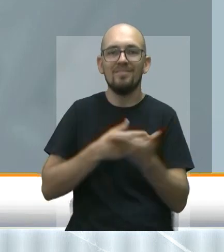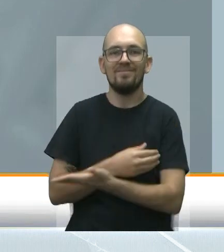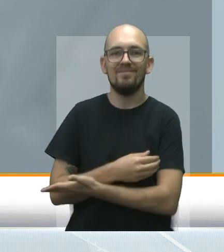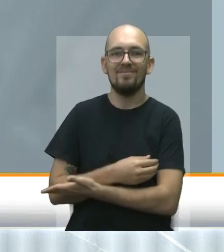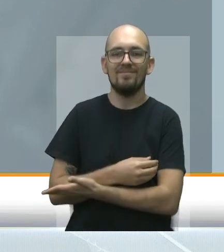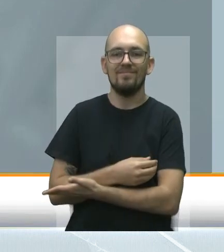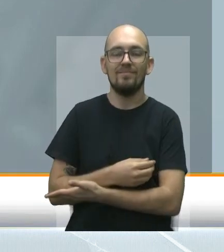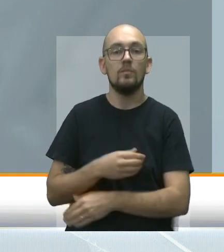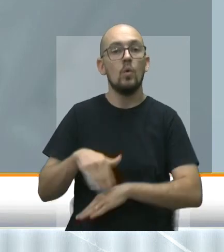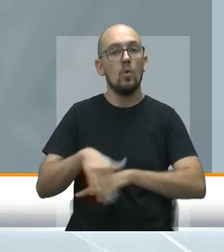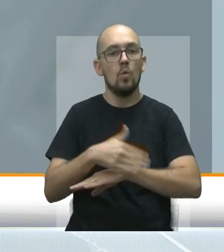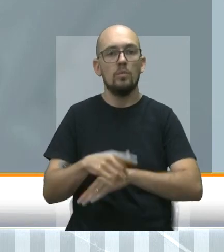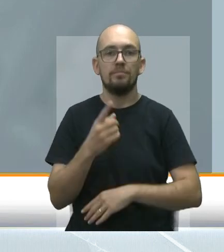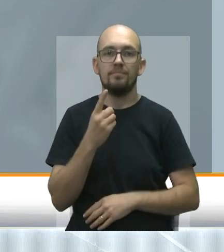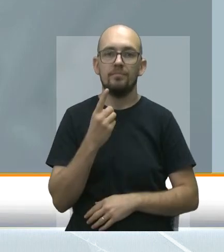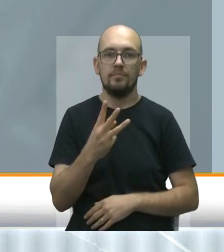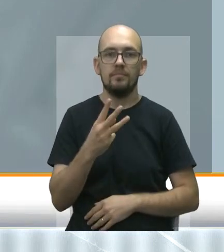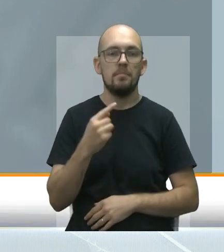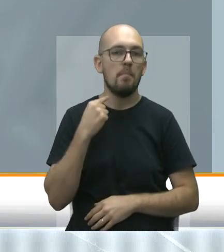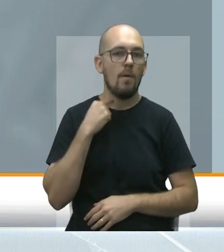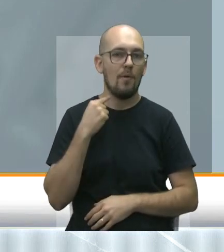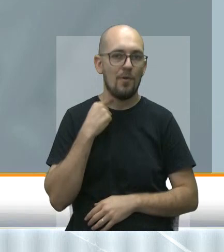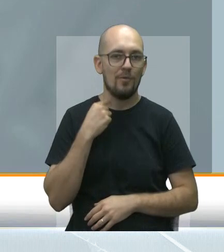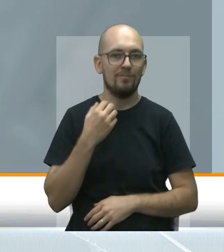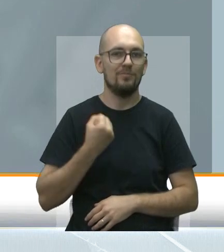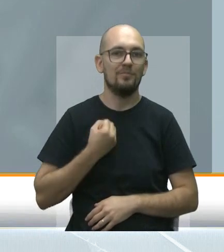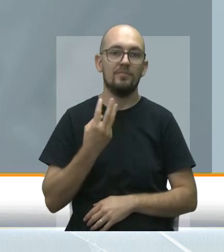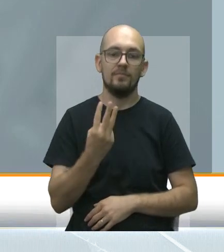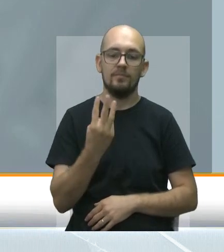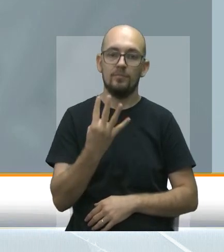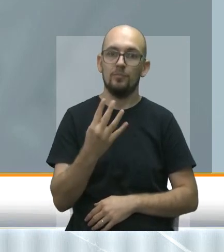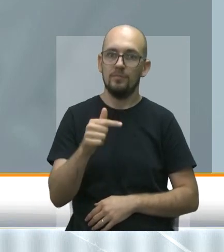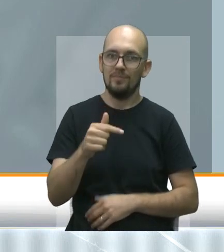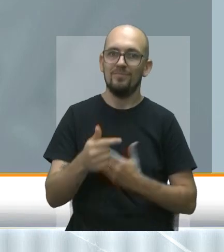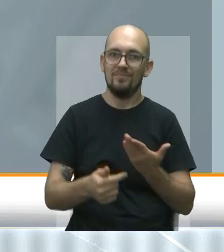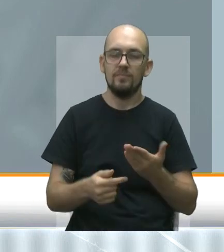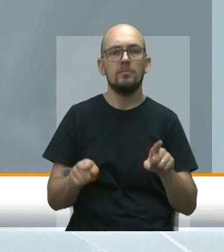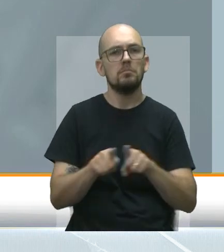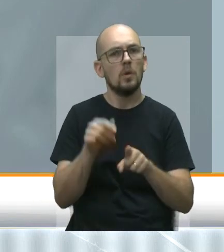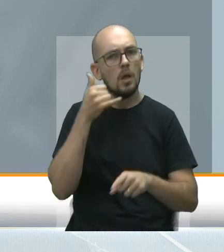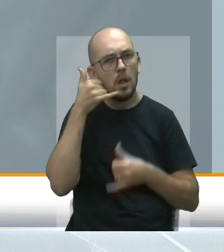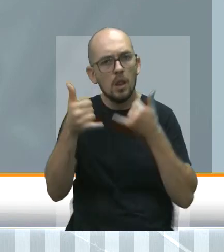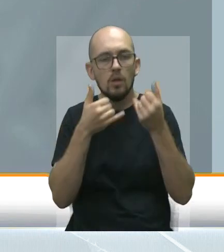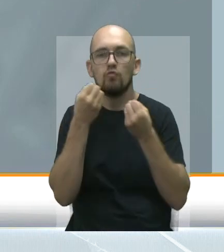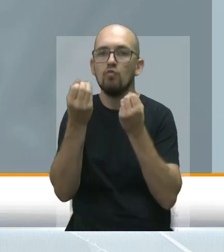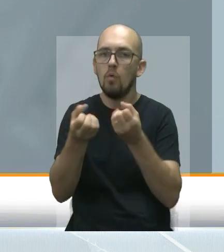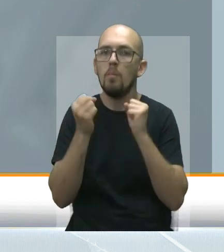rua 13 de maio, número 347, o telefone de contato é o